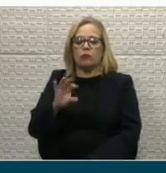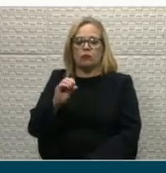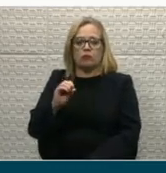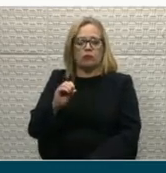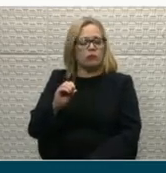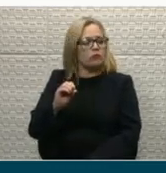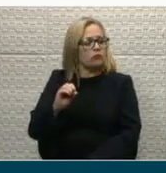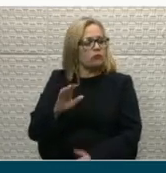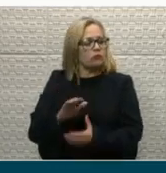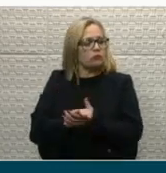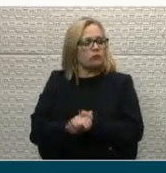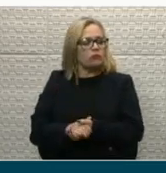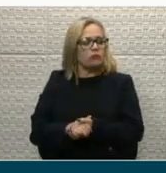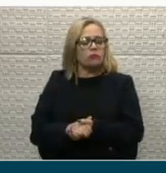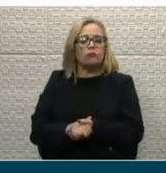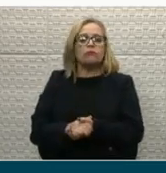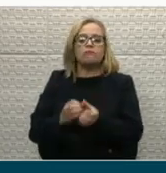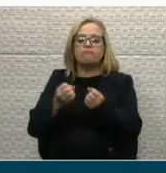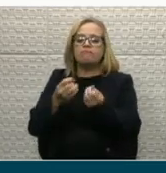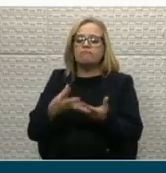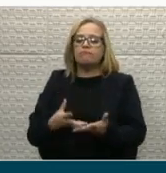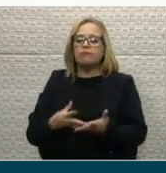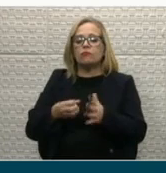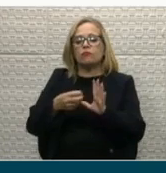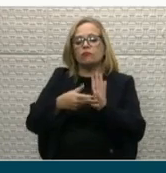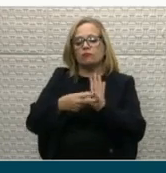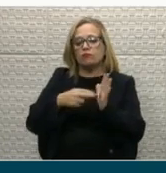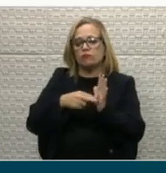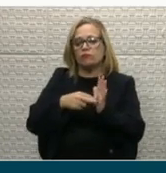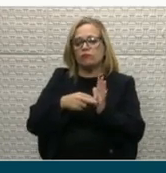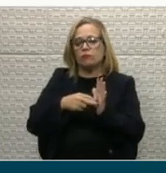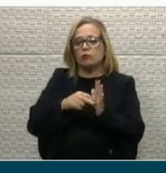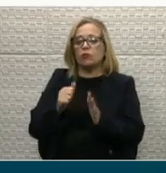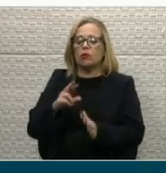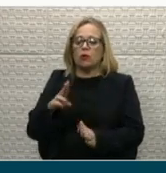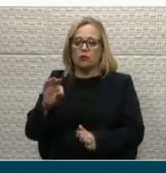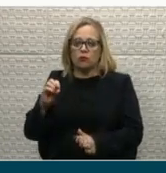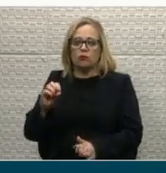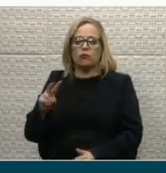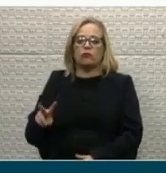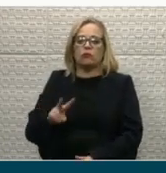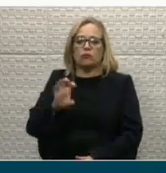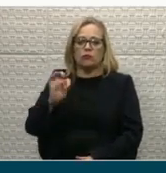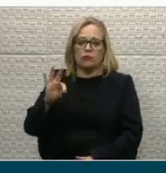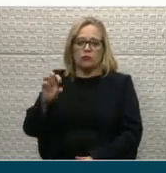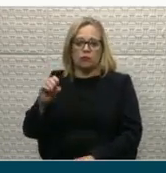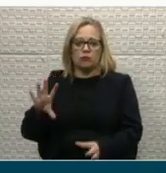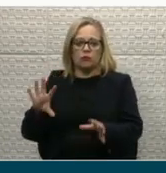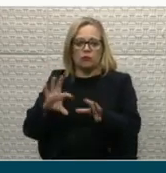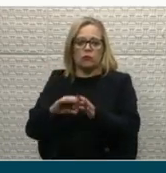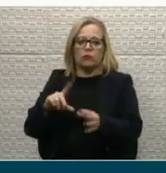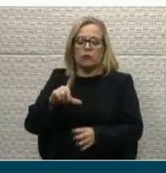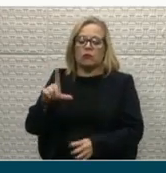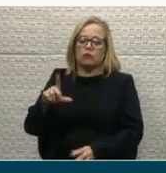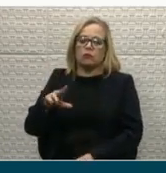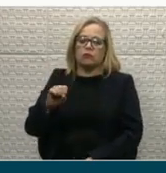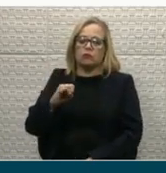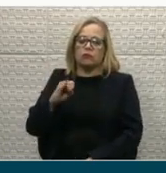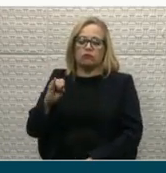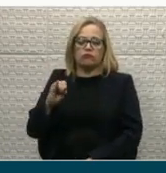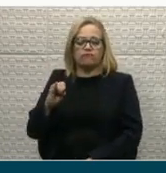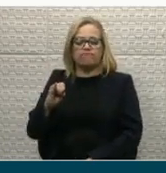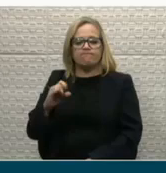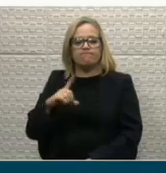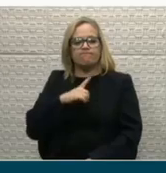zero. Isso quer dizer que os autovetores associados ao lambda igual a 1 assumem